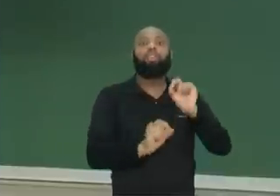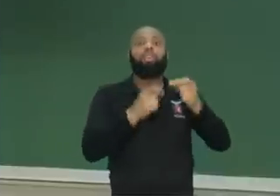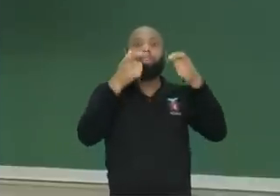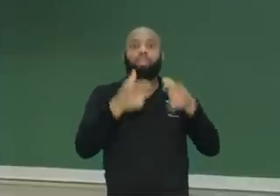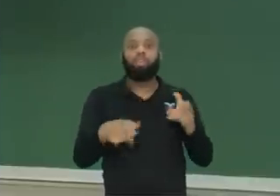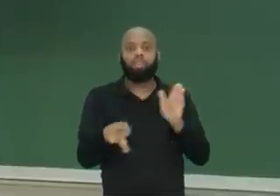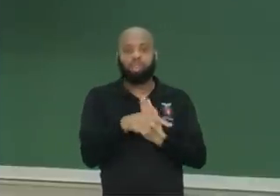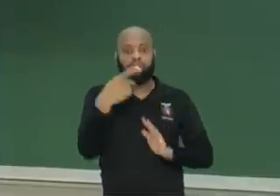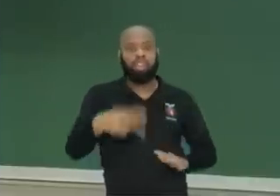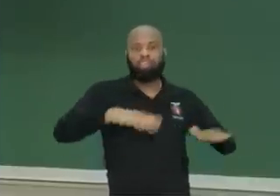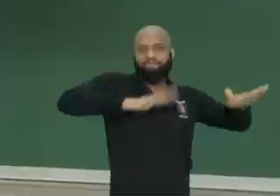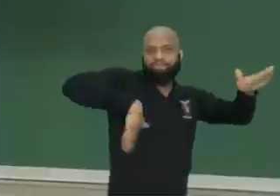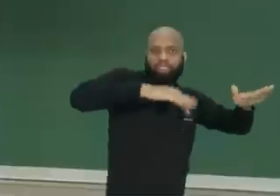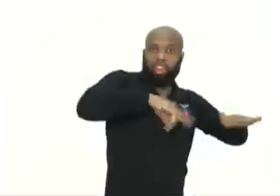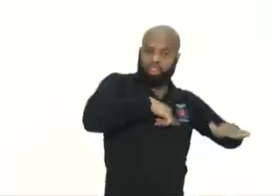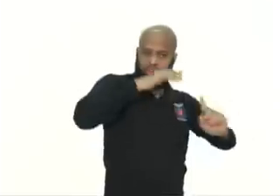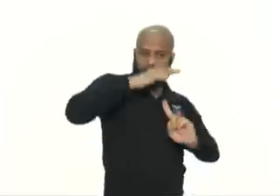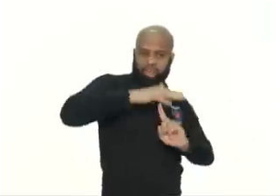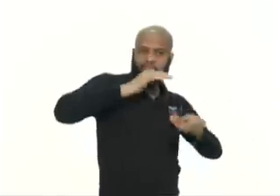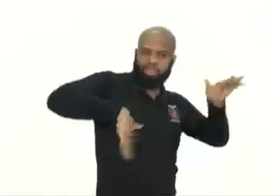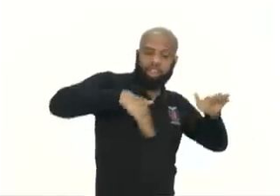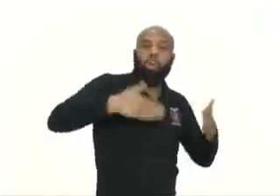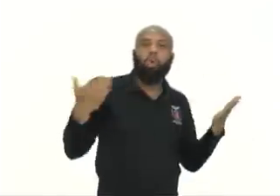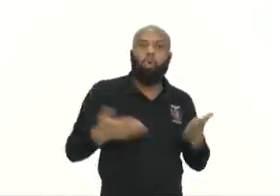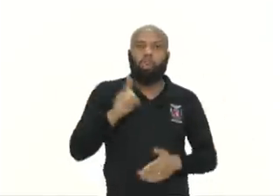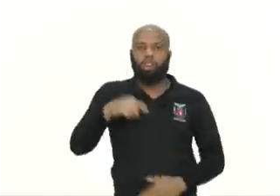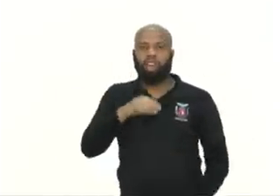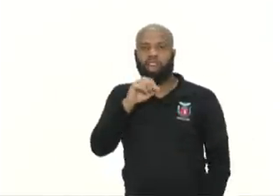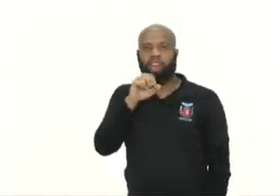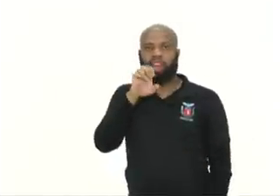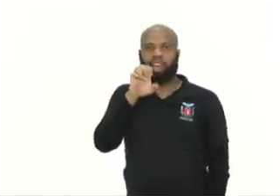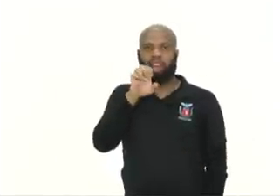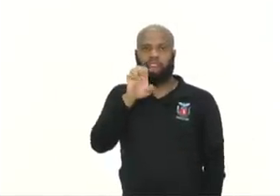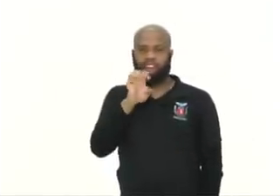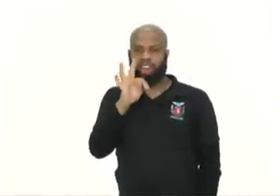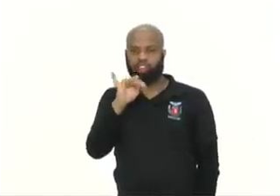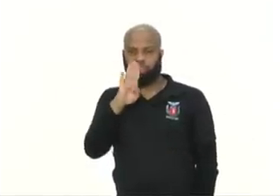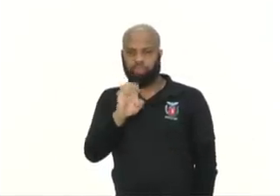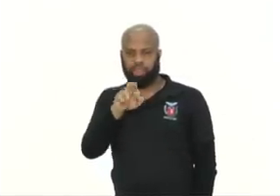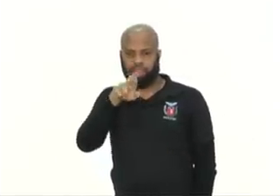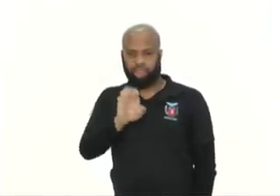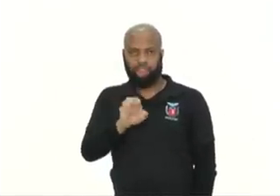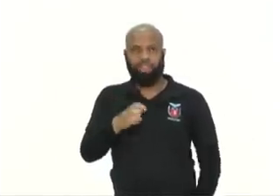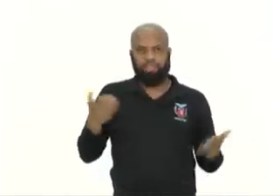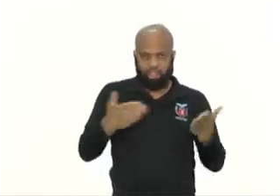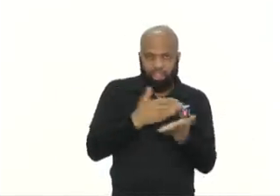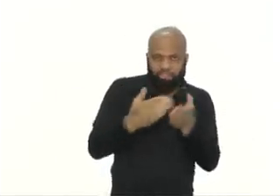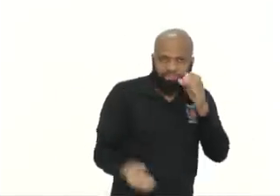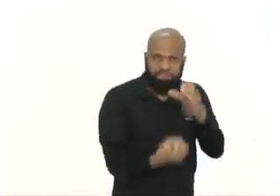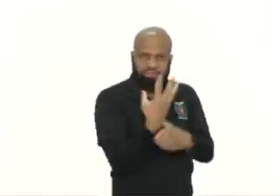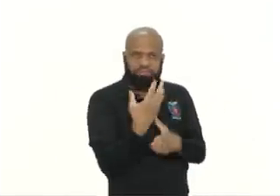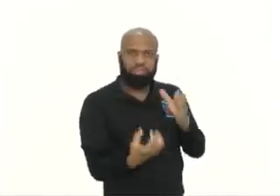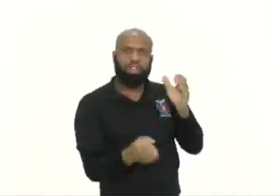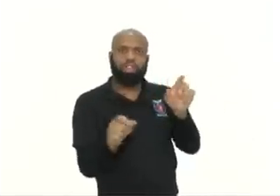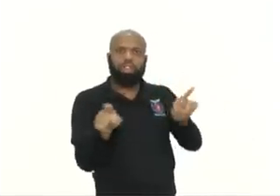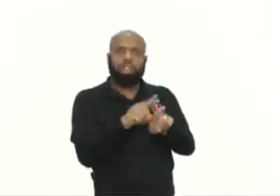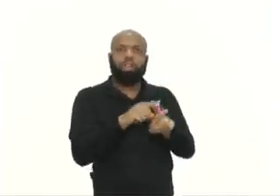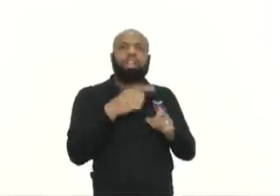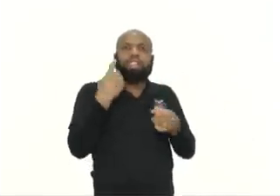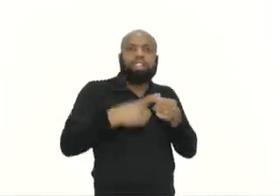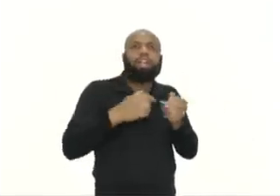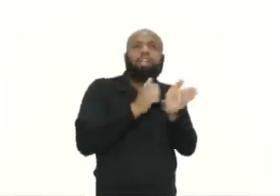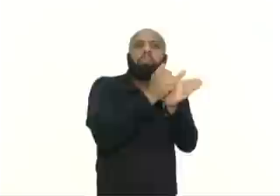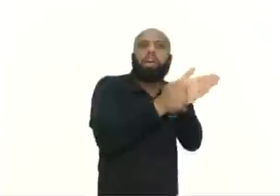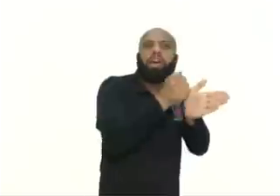aqui no nosso litoral, né? Ali onde hoje é Itiberê, e fundada a cidade de Paranaguá. Vejam a data de fundação da cidade de